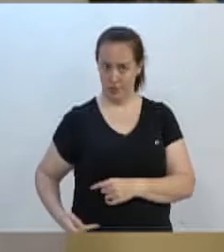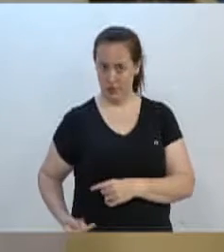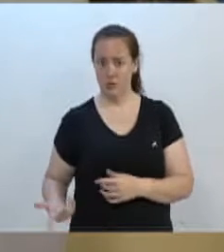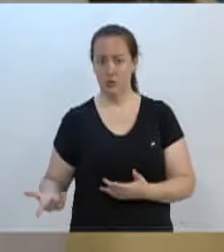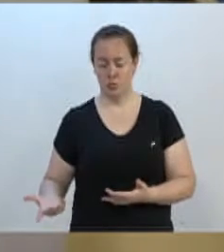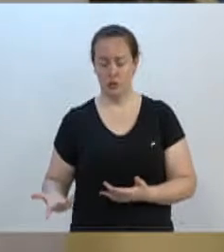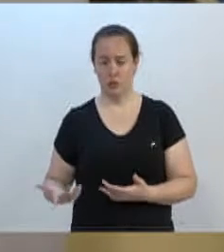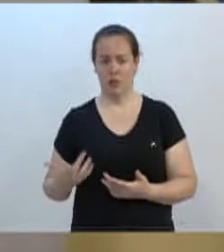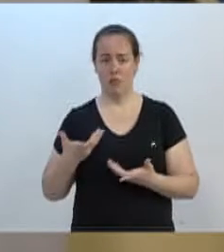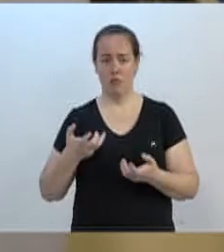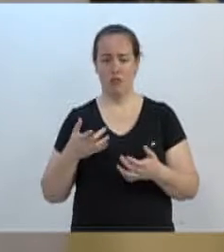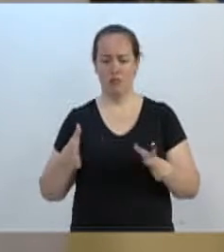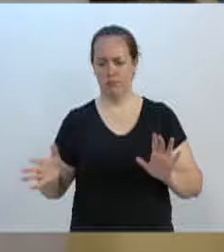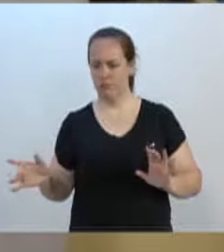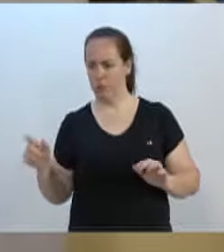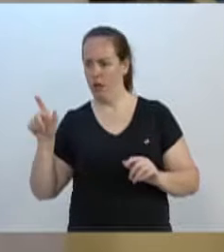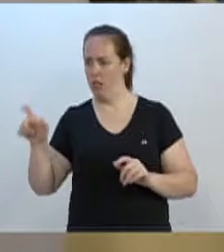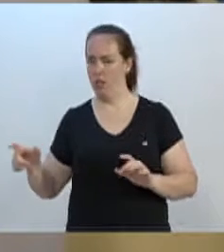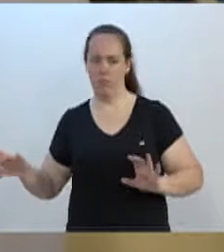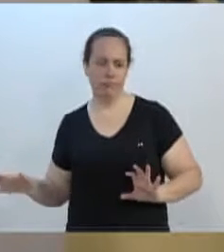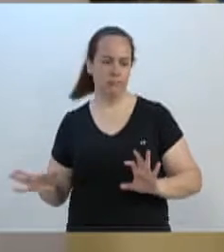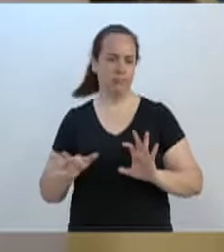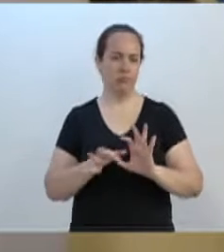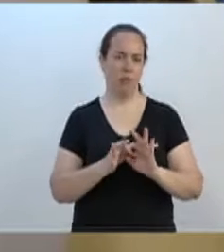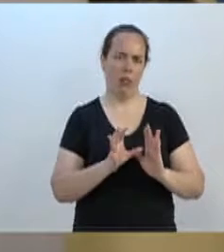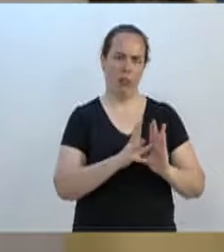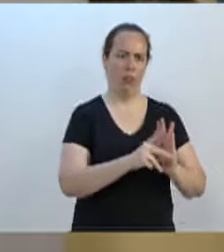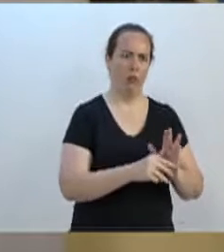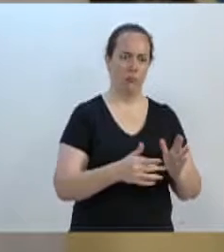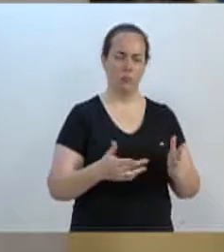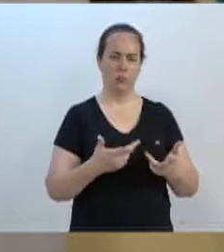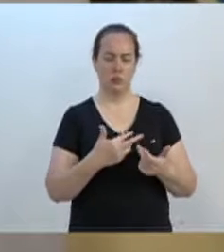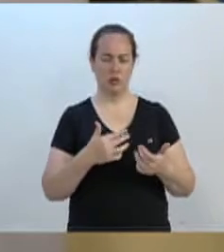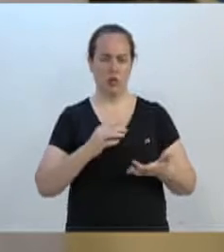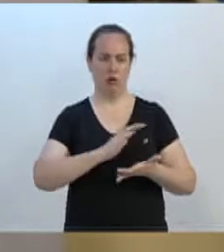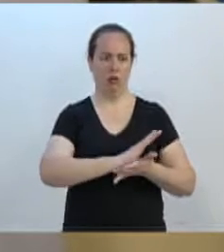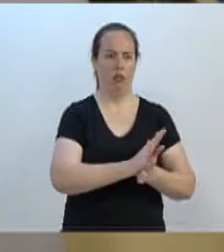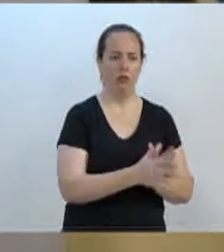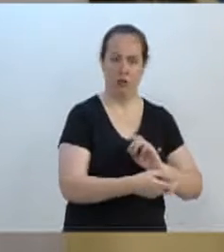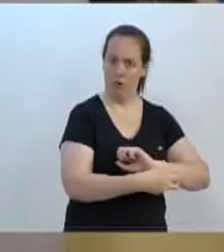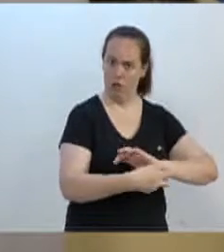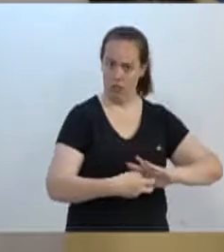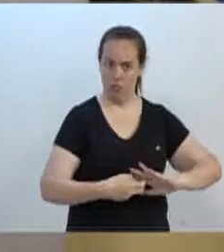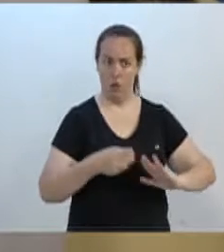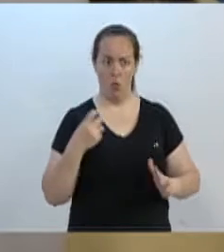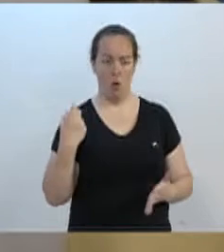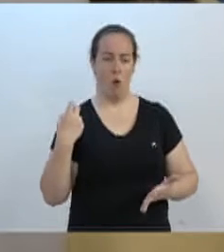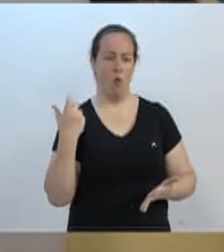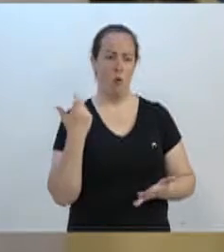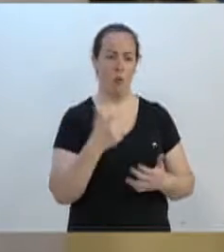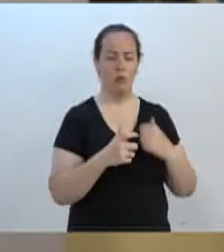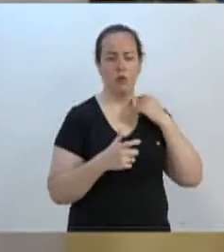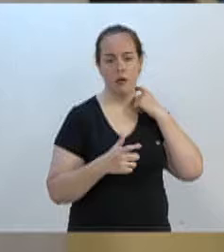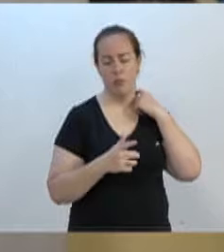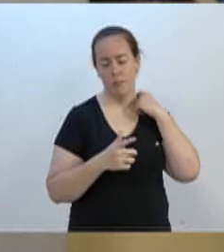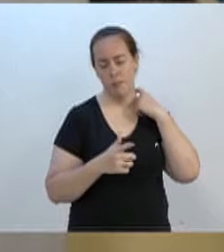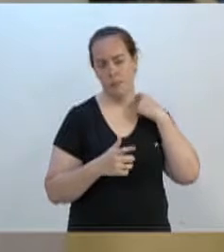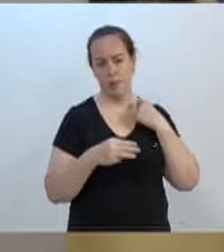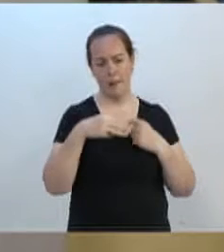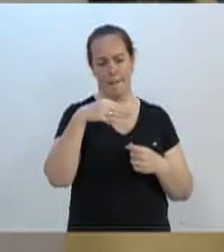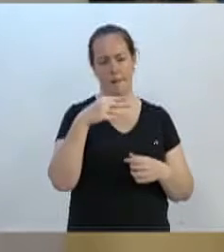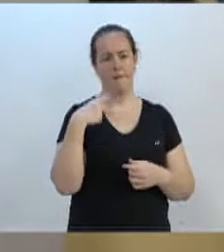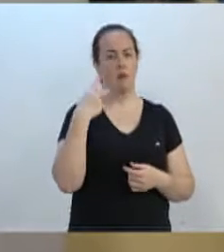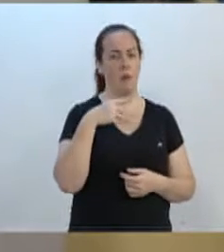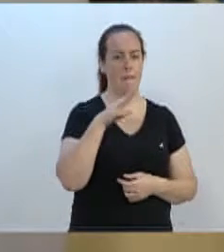querendo ligá-lo ao crime, né, brutal, evidentemente, contra a vereadora